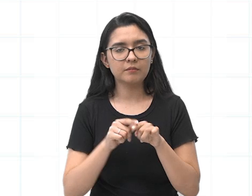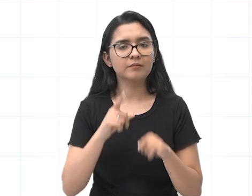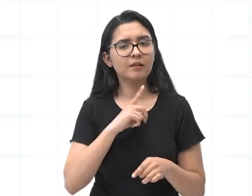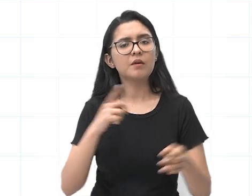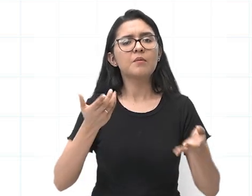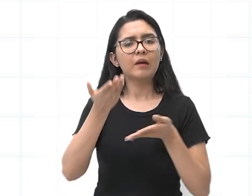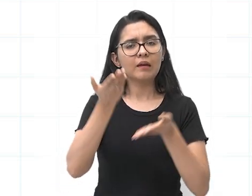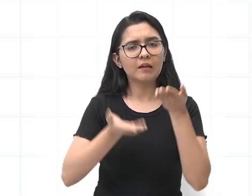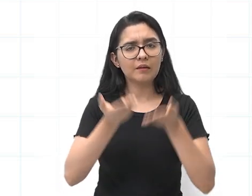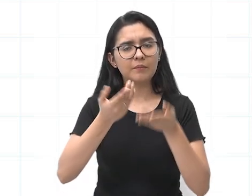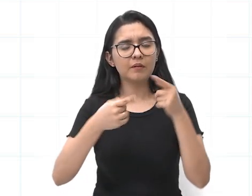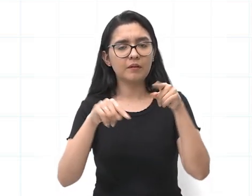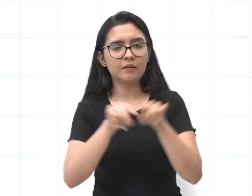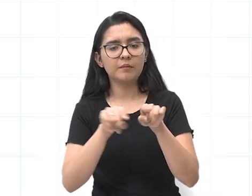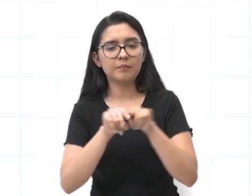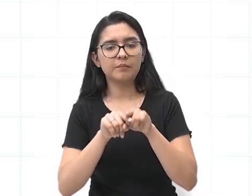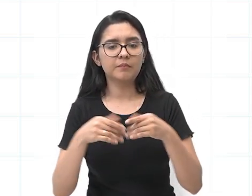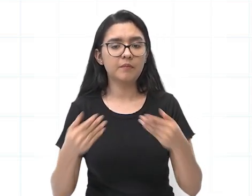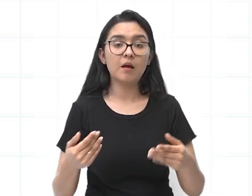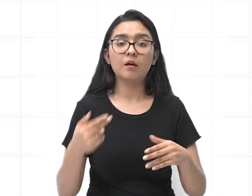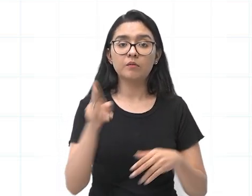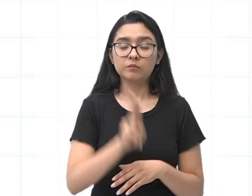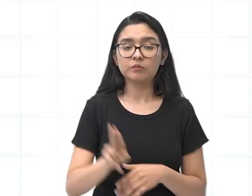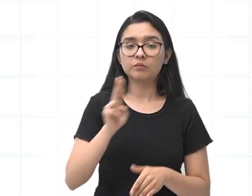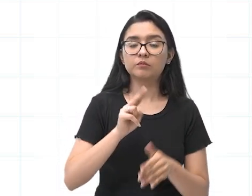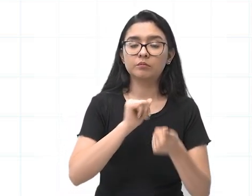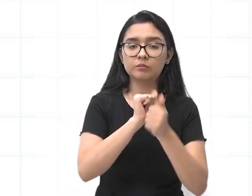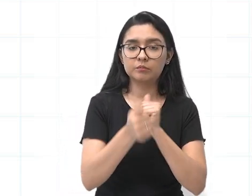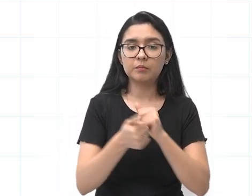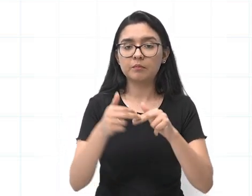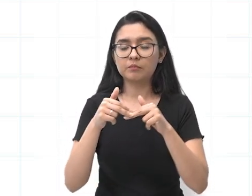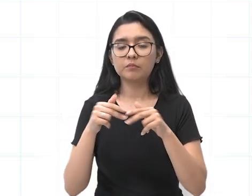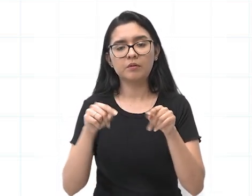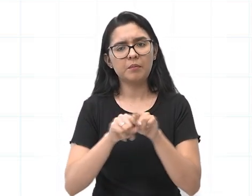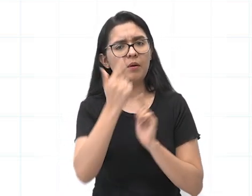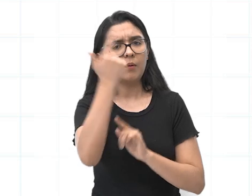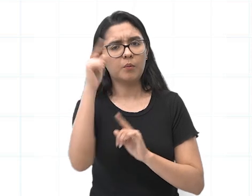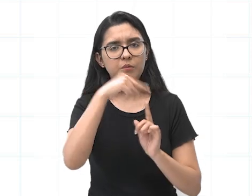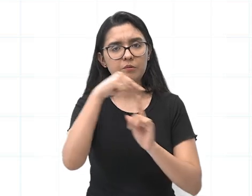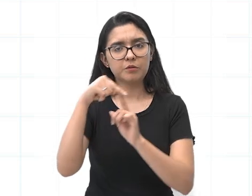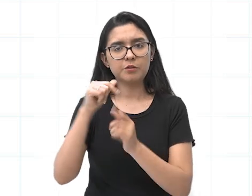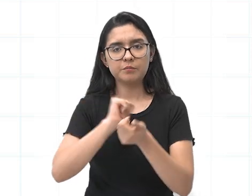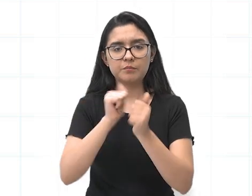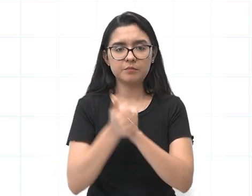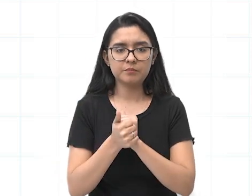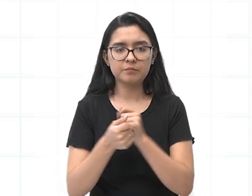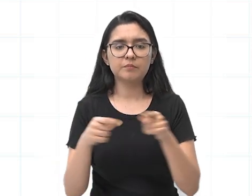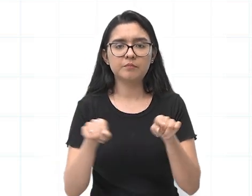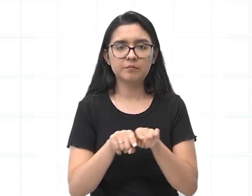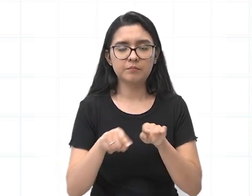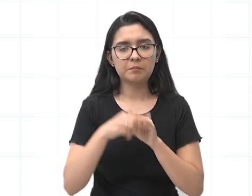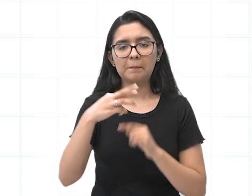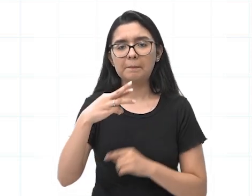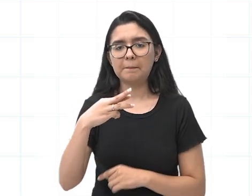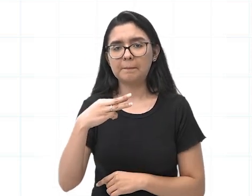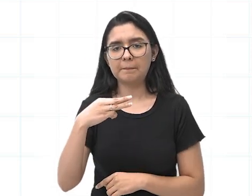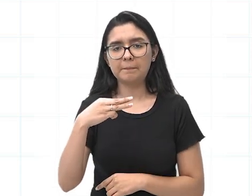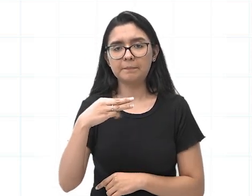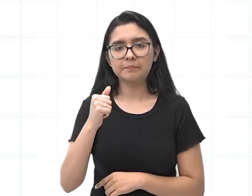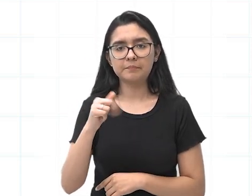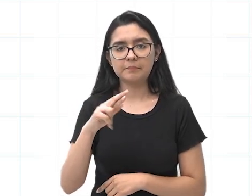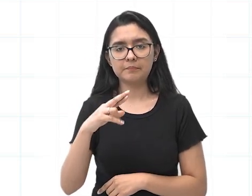três jogos, dos 3 esportes que eu apresentei para vocês. Vocês viram ali que o jogador, que o atleta do curling, ele